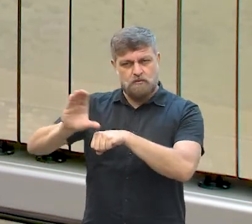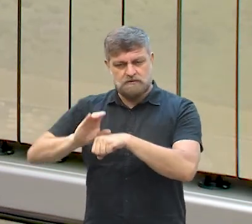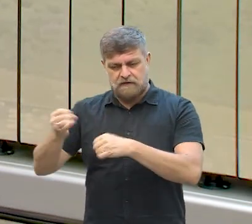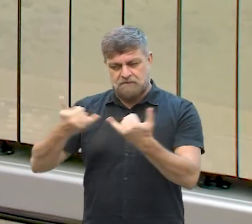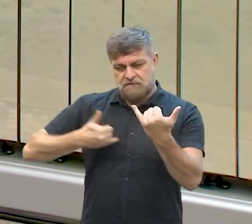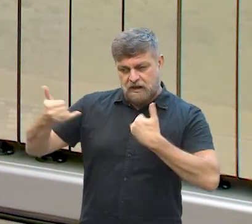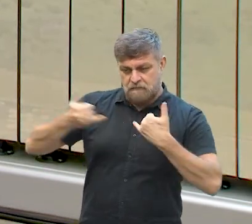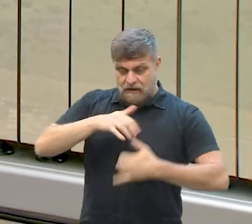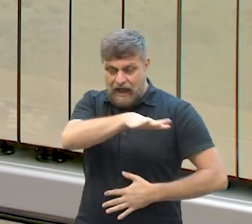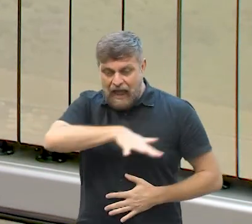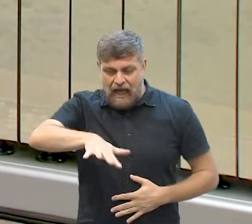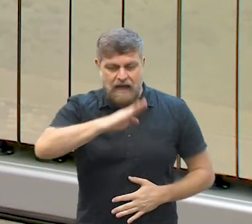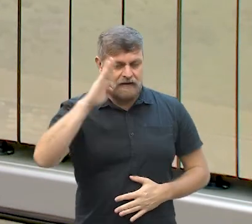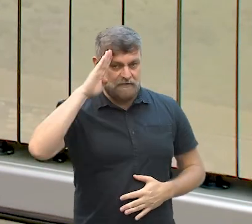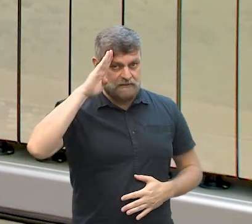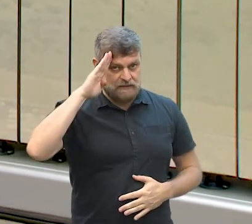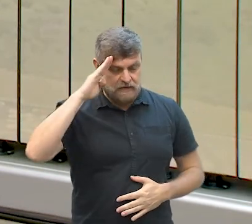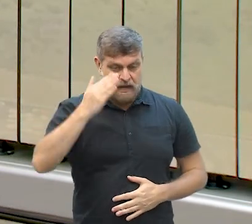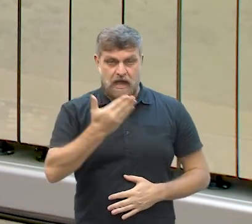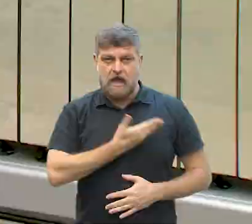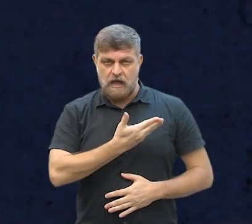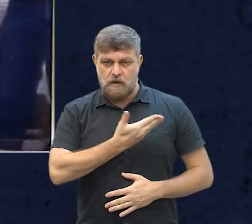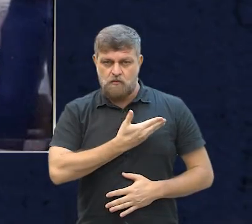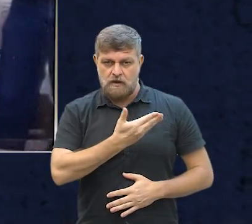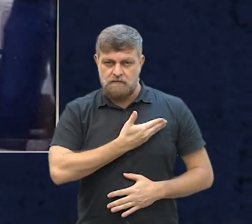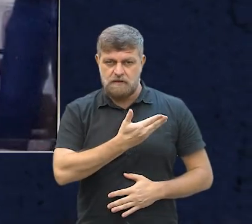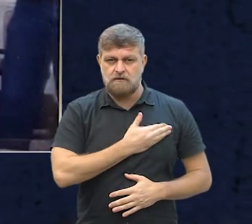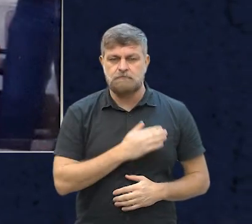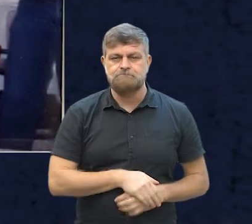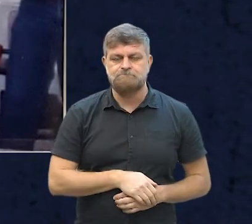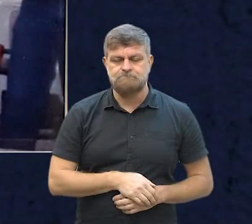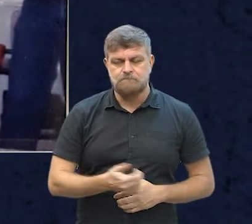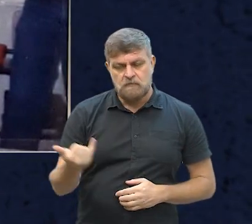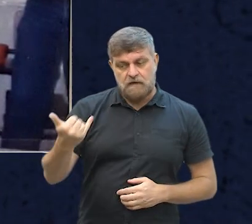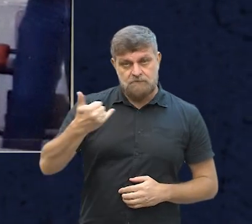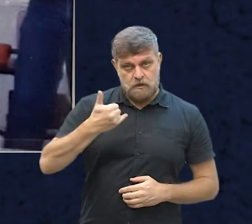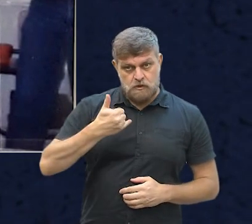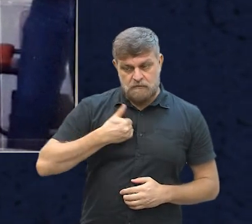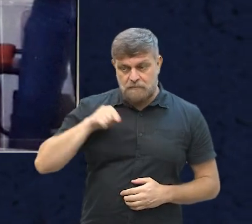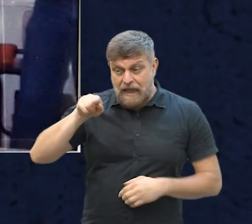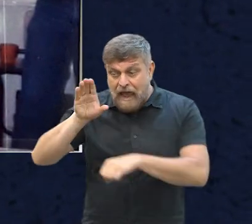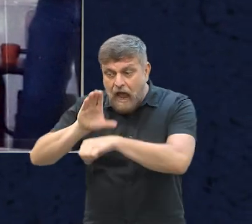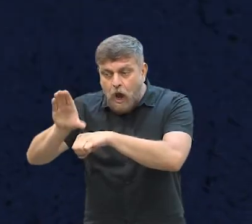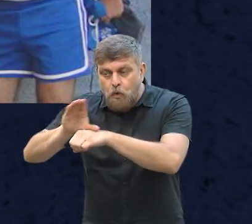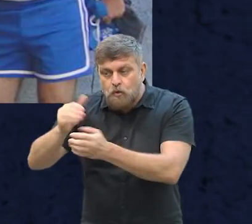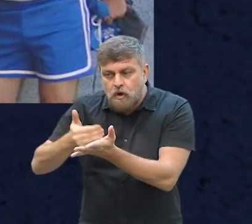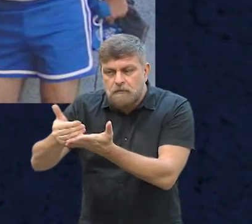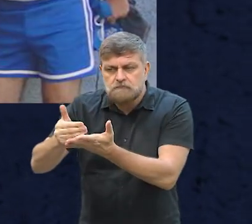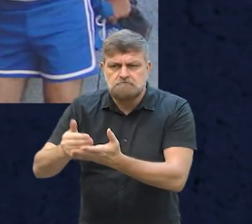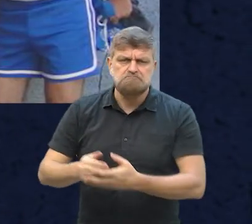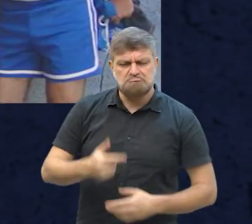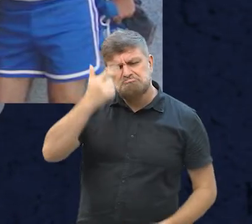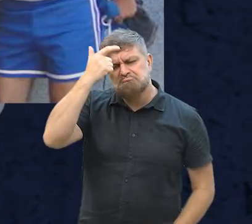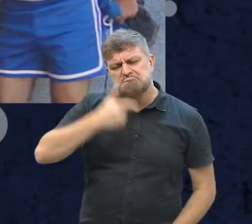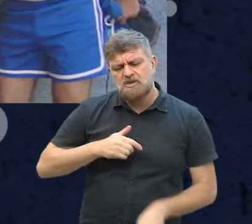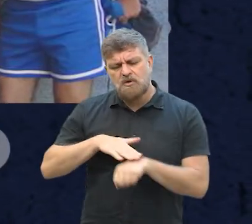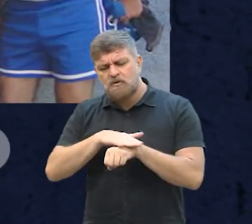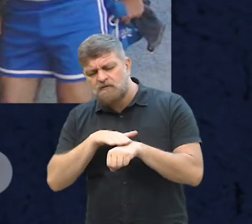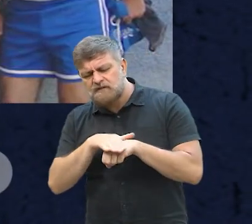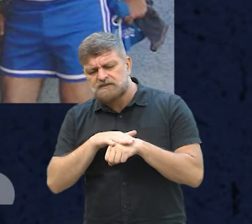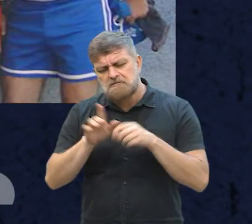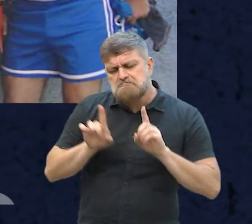né, que falavam sobre a carreira militar. E um dos meus amigos ali do bairro, ele falou que estava começando a fazer esse curso. E aí